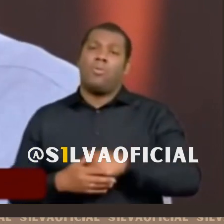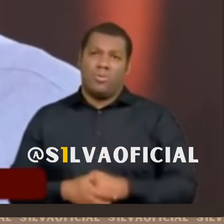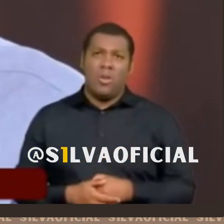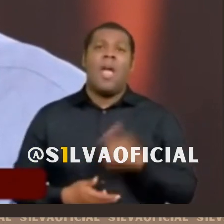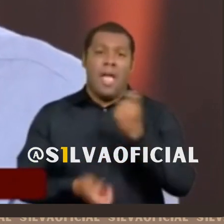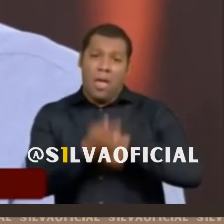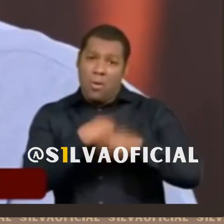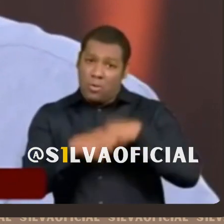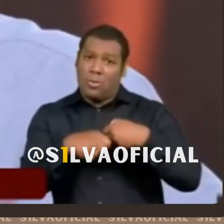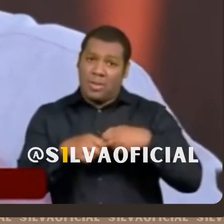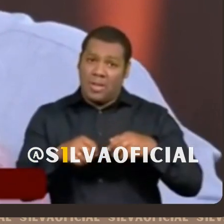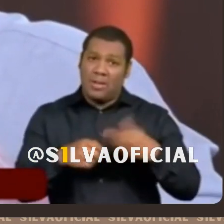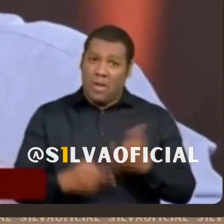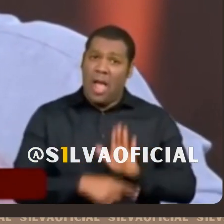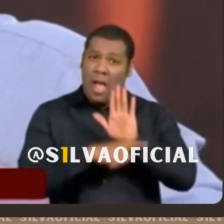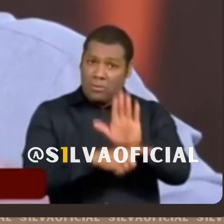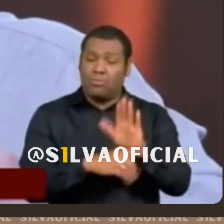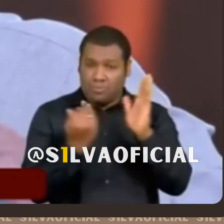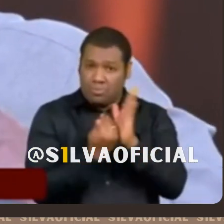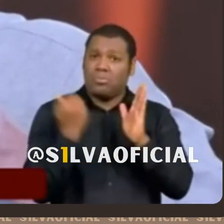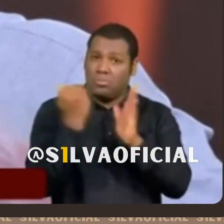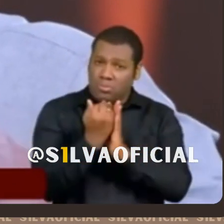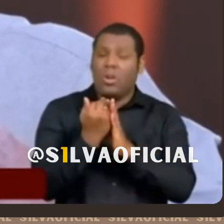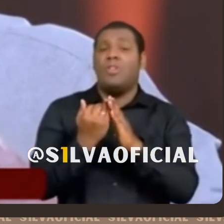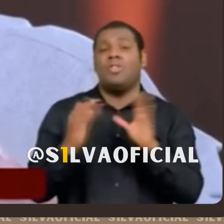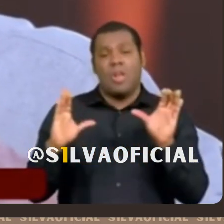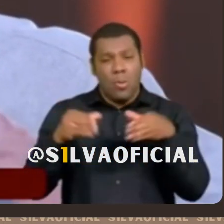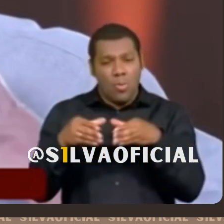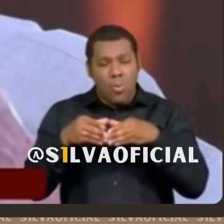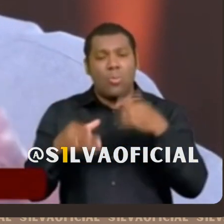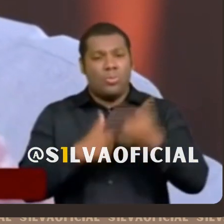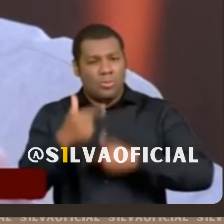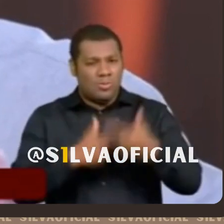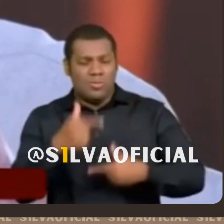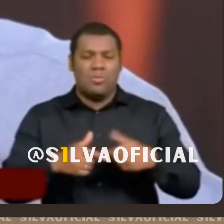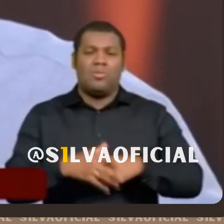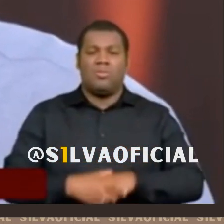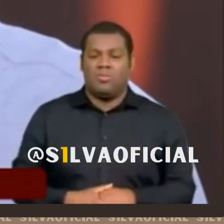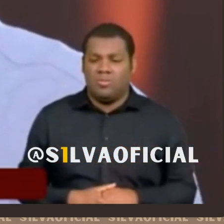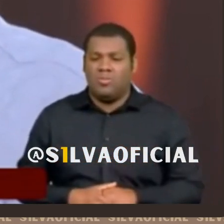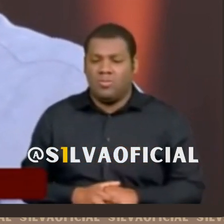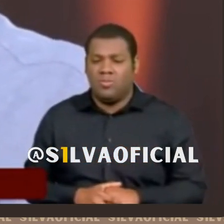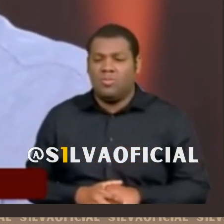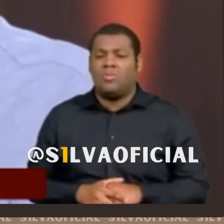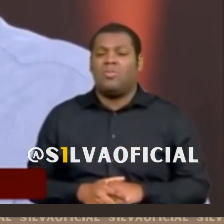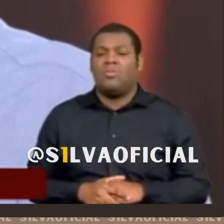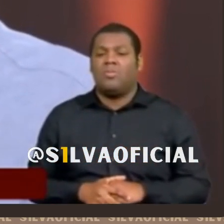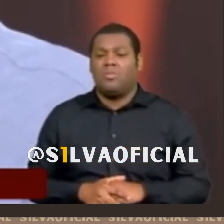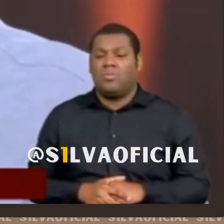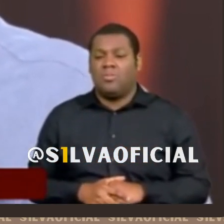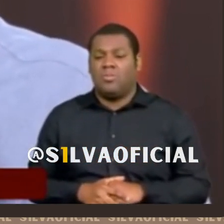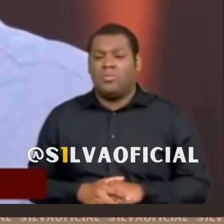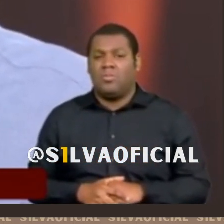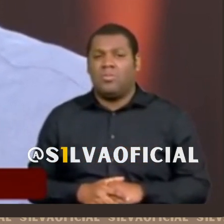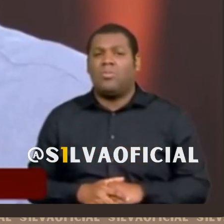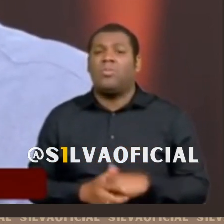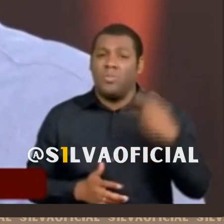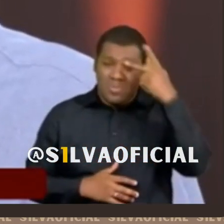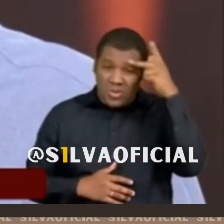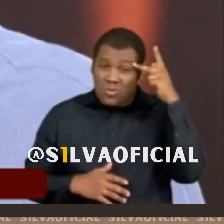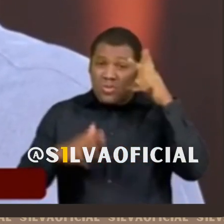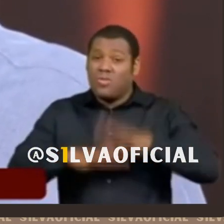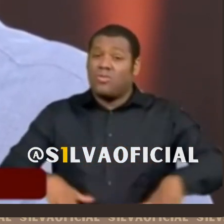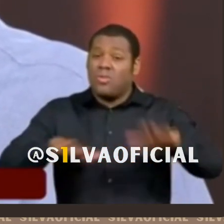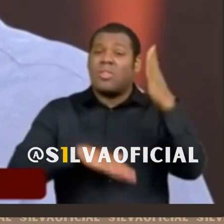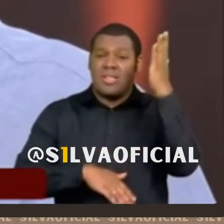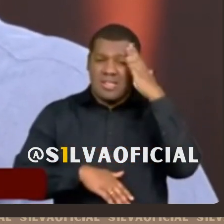isso que nós fizemos ontem. E ao longo do período a gente vai aumentando a isenção. Todo mundo sabe que durante a campanha eu disse que